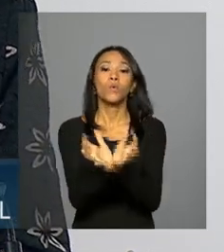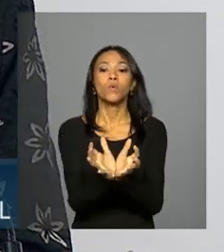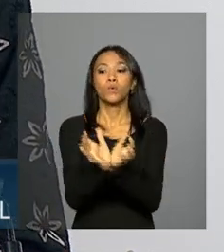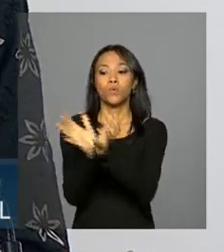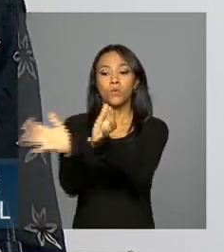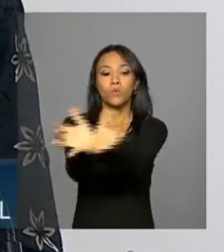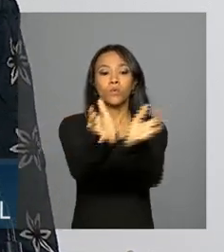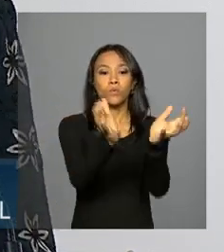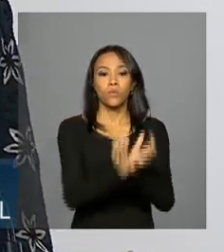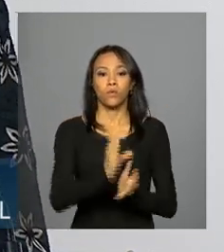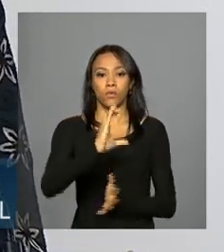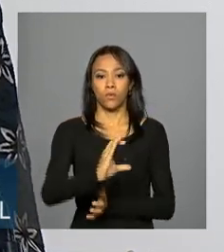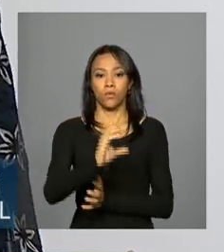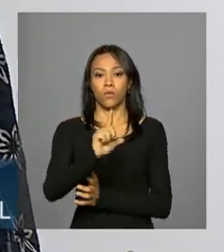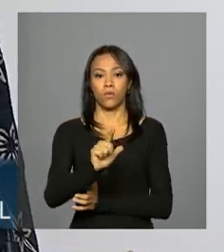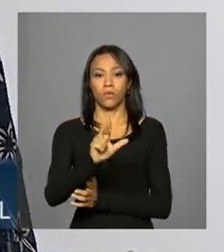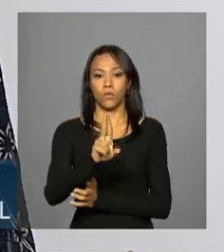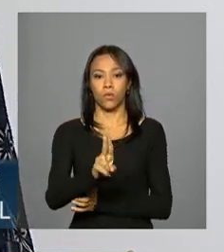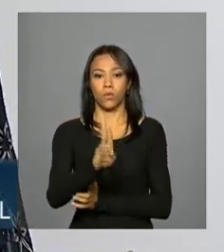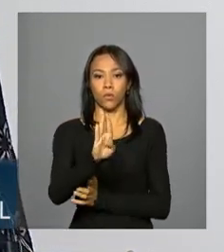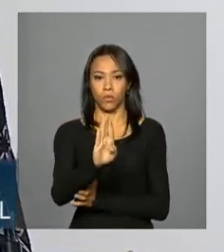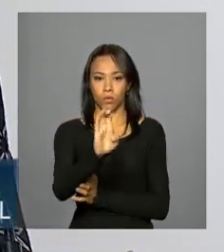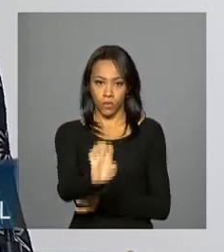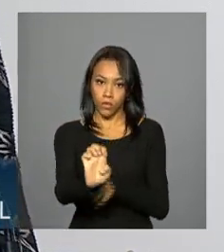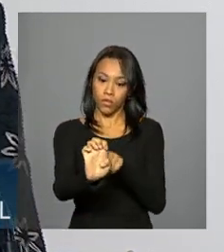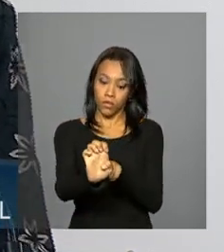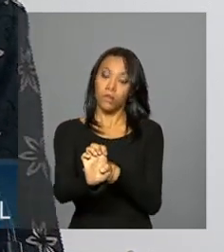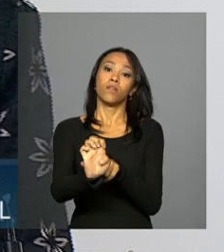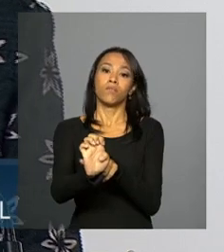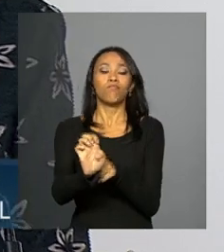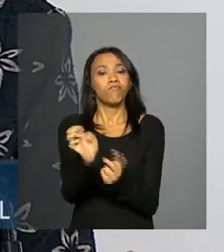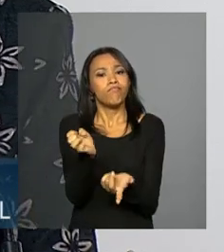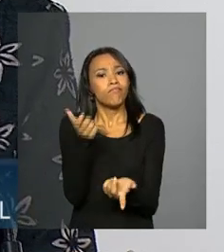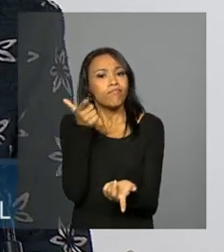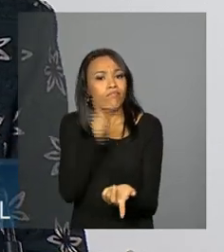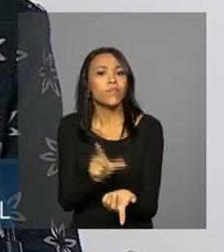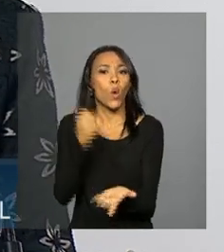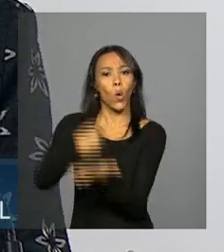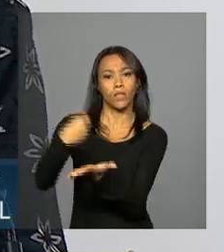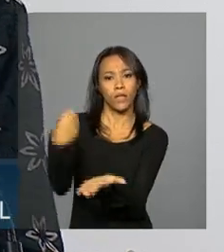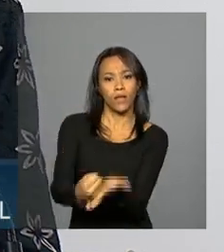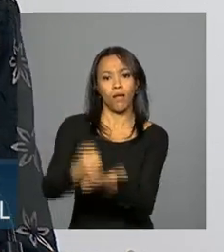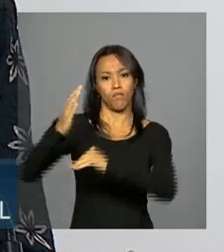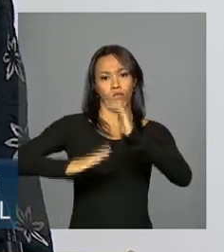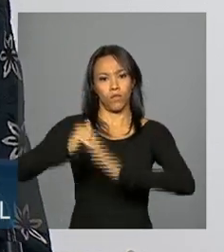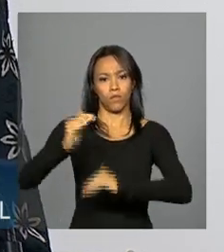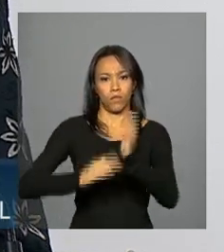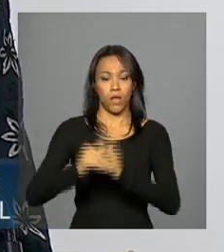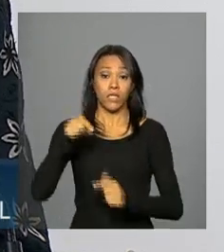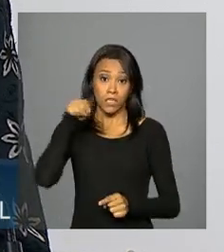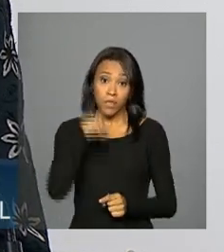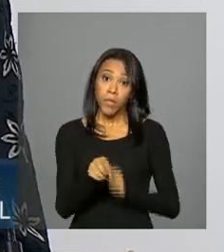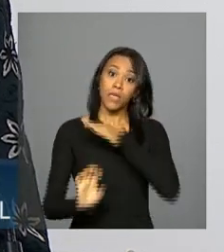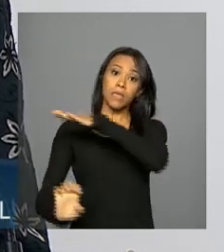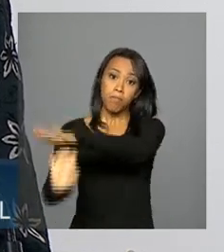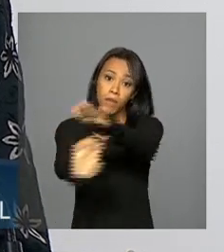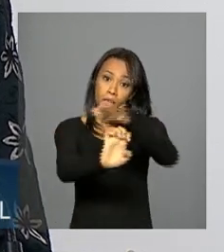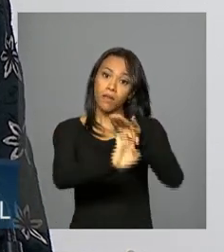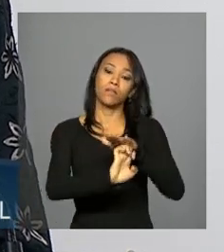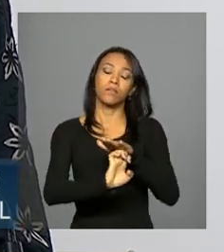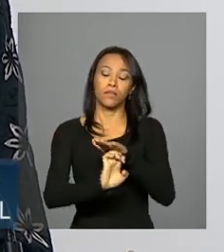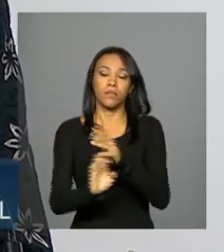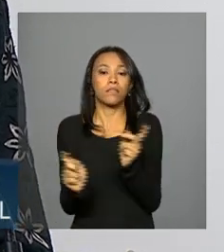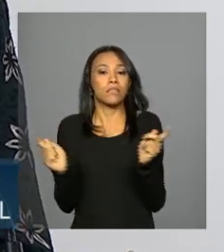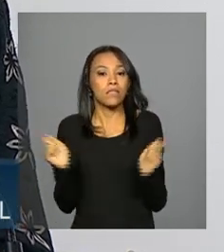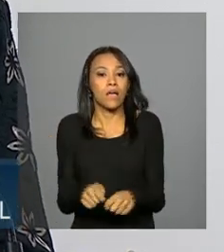contratarão nossos atletas e empresas com capacidade de investimento, que formam os